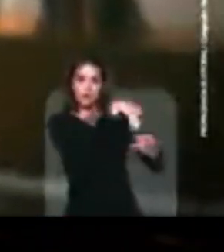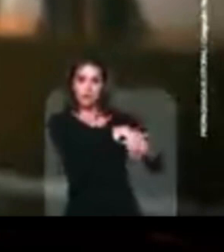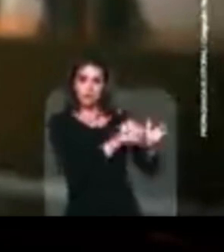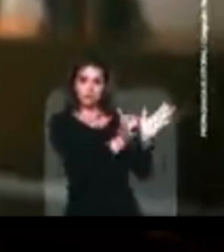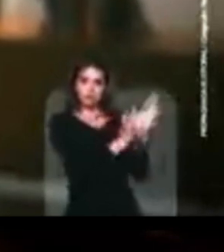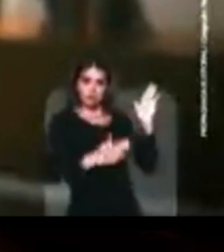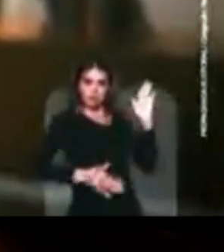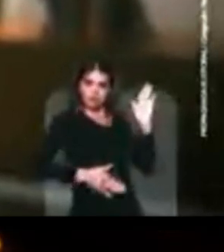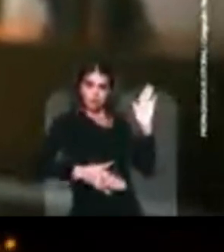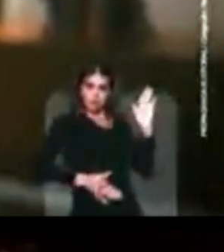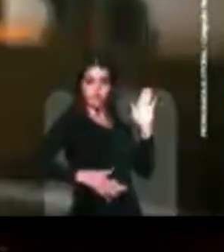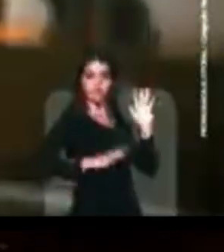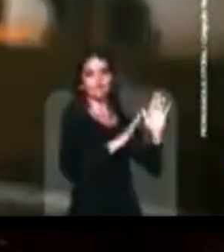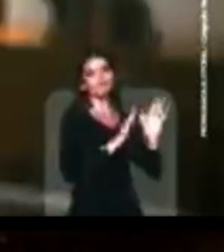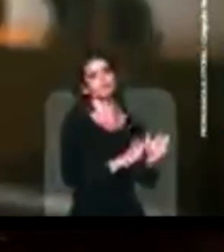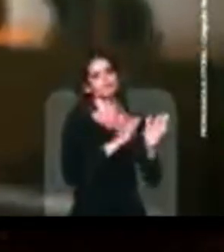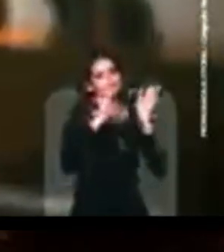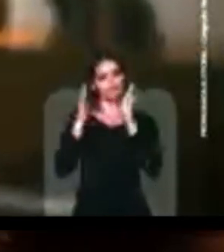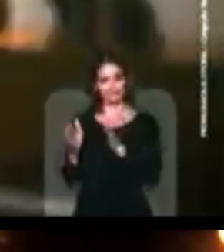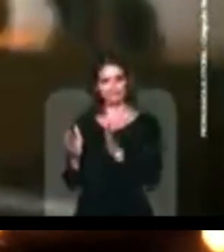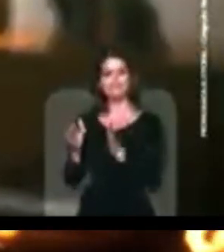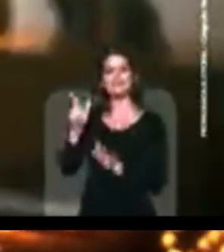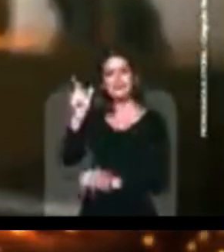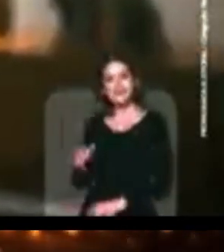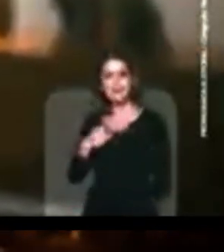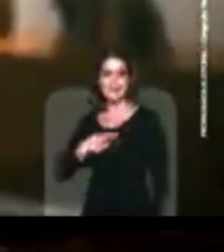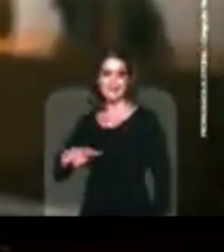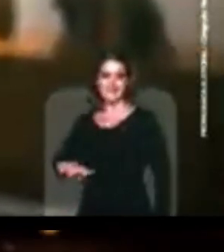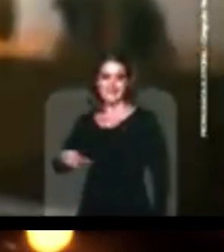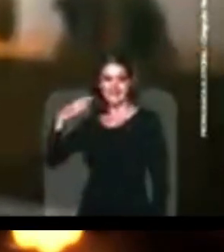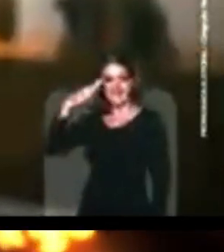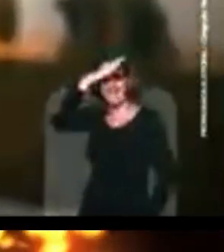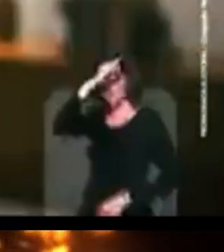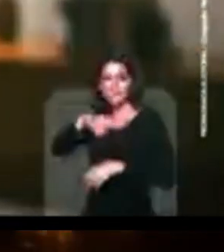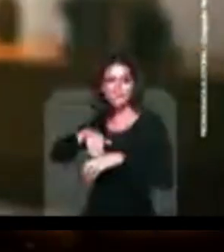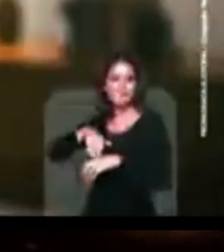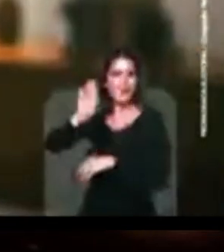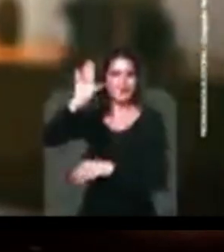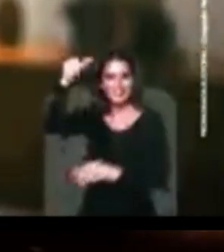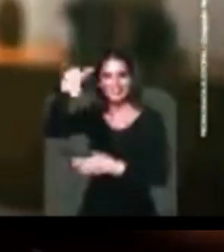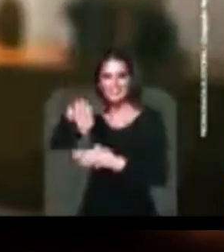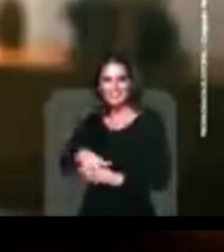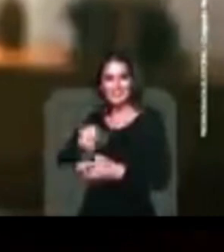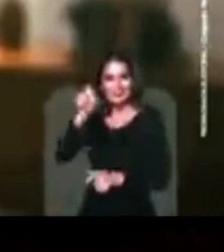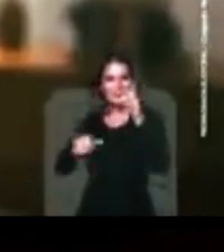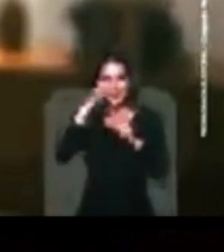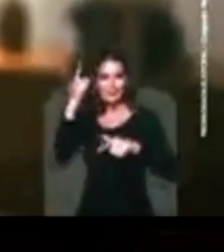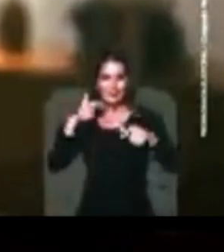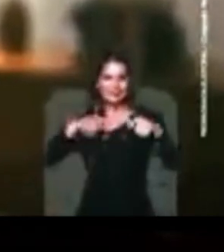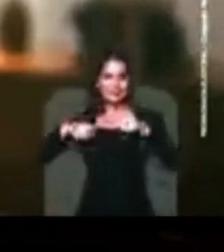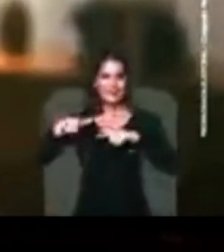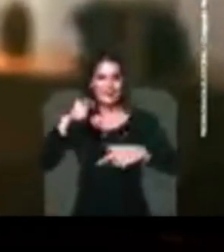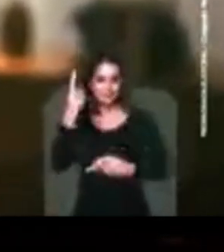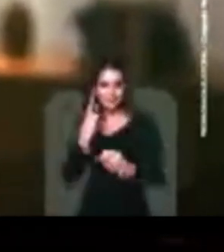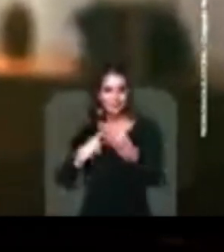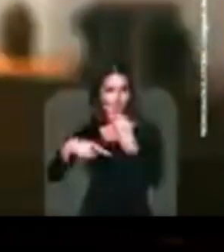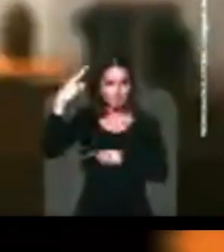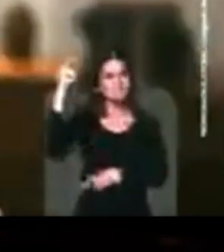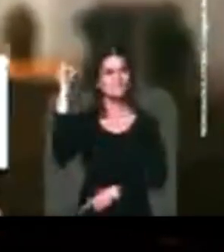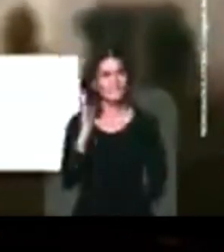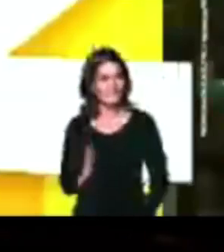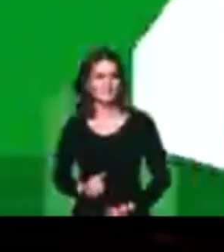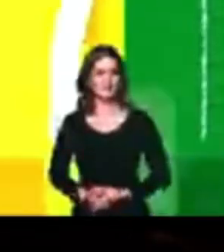pelos criminosos, por outro lado, o presidente Bolsonaro é o mais votado por quem trabalha e